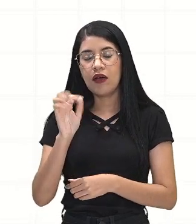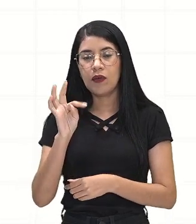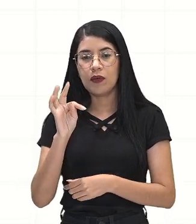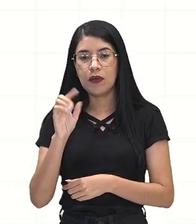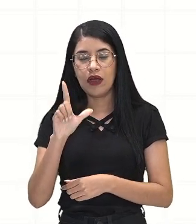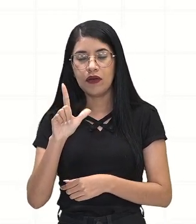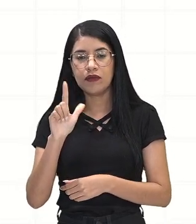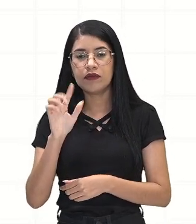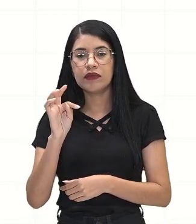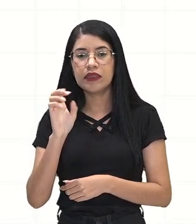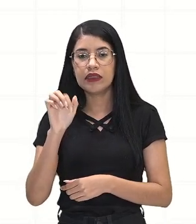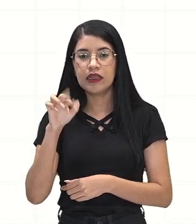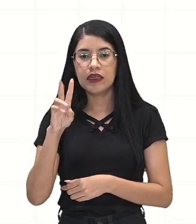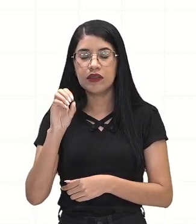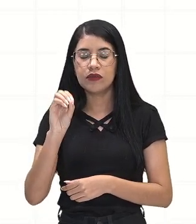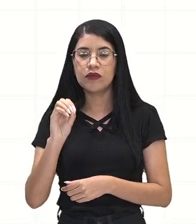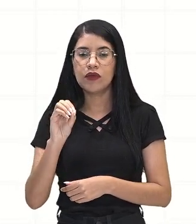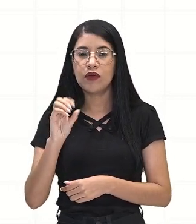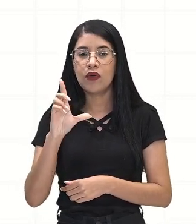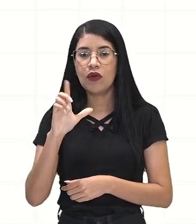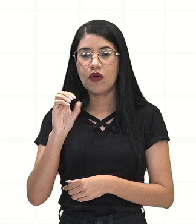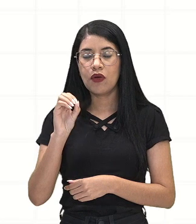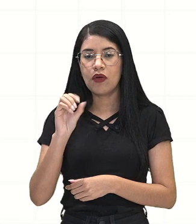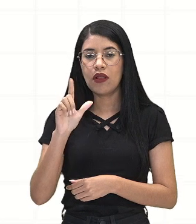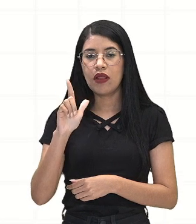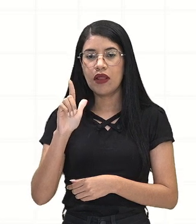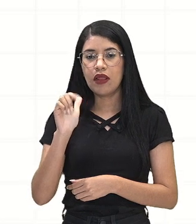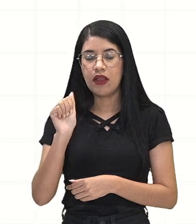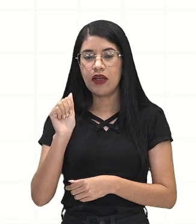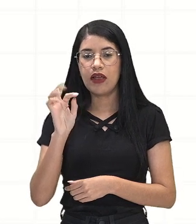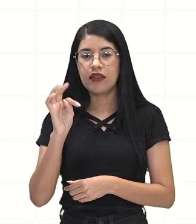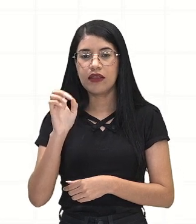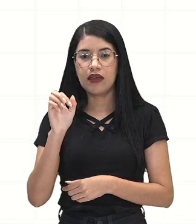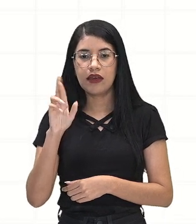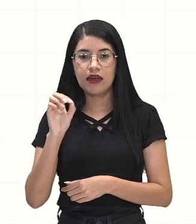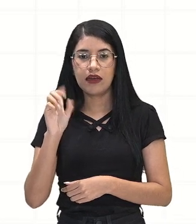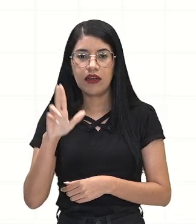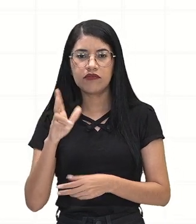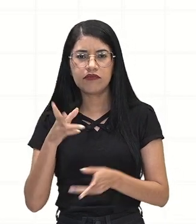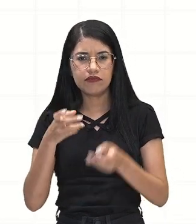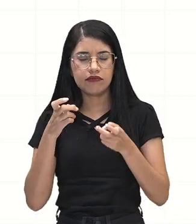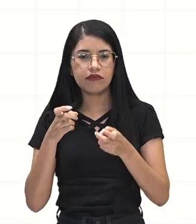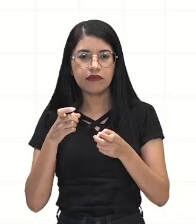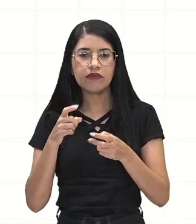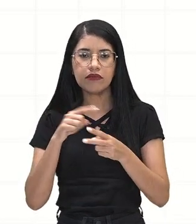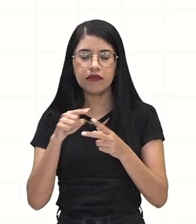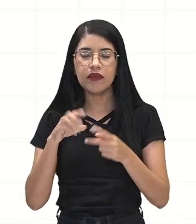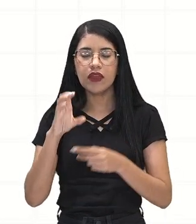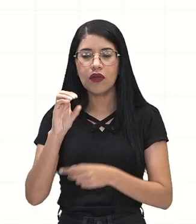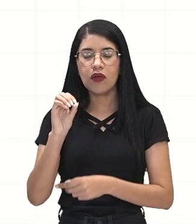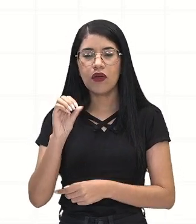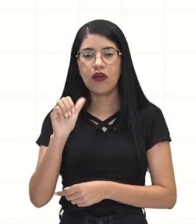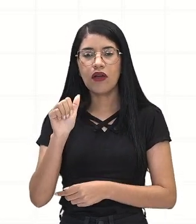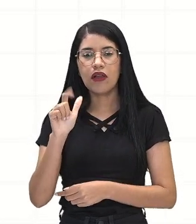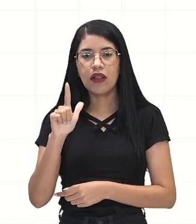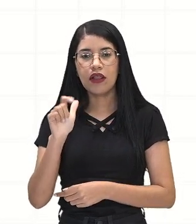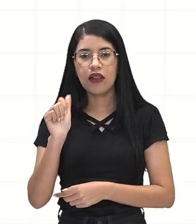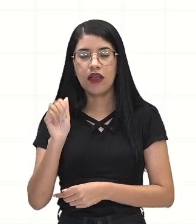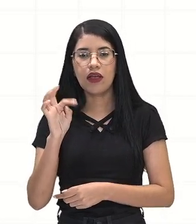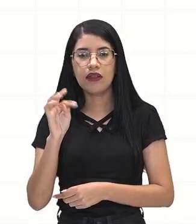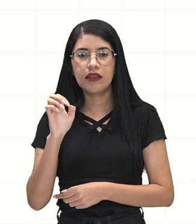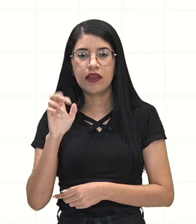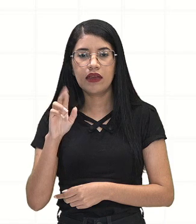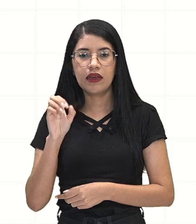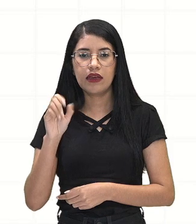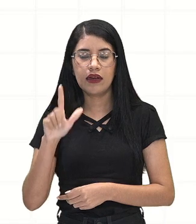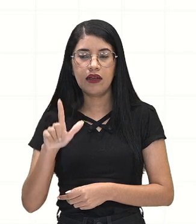internos colaterais? Se observar, eles são ângulos colaterais. Observe que eles estão do mesmo lado da reta T. Então, eu sei